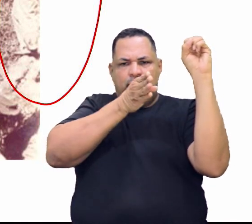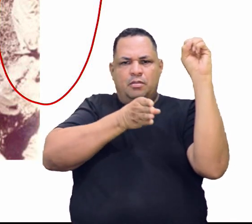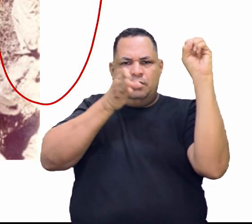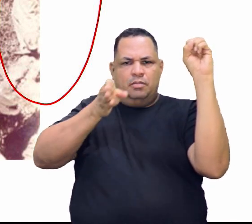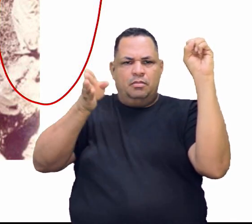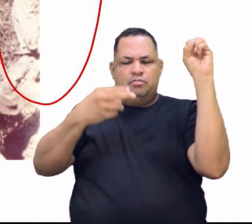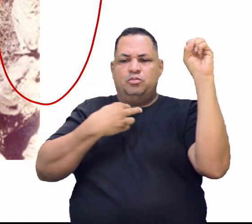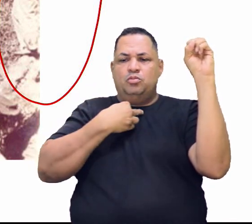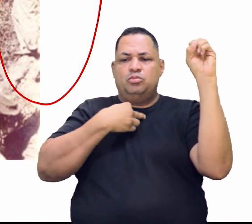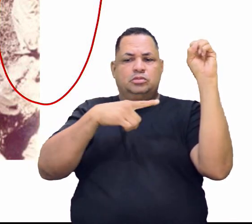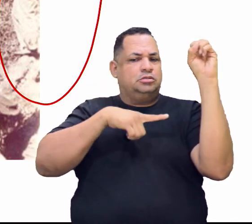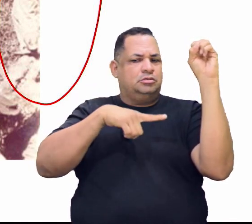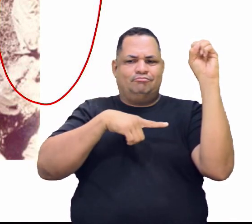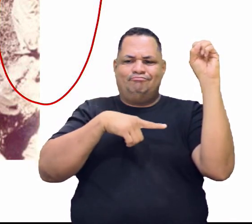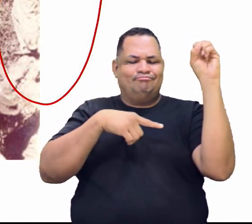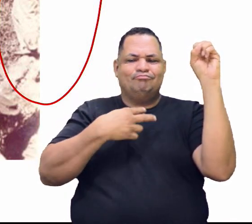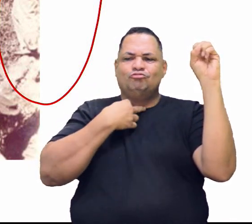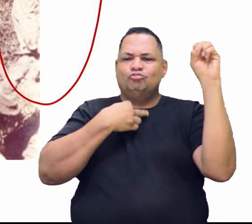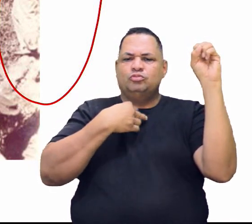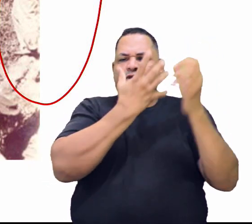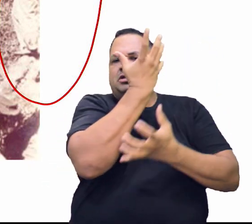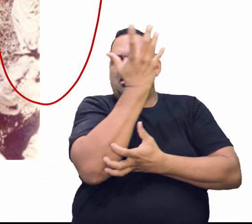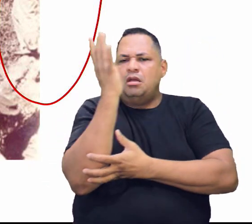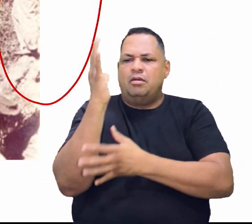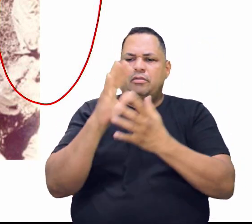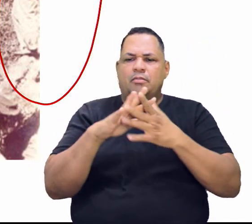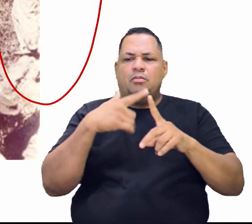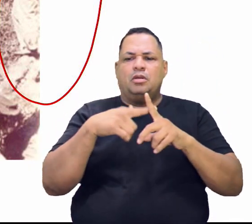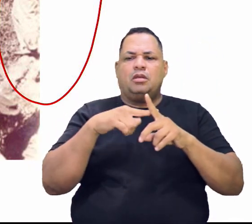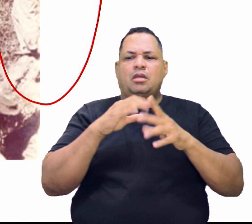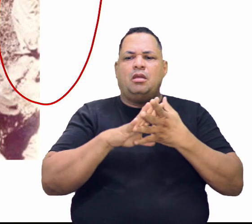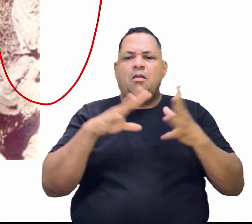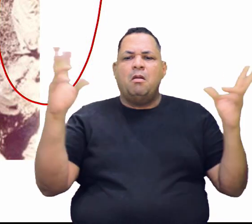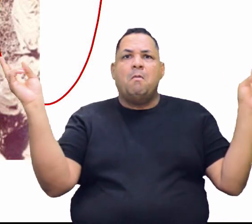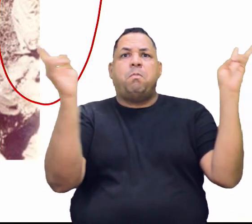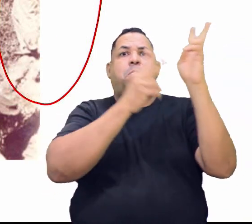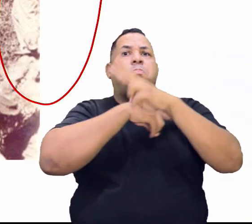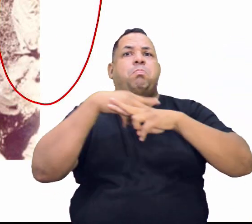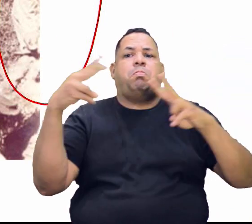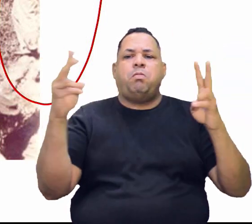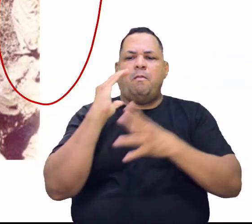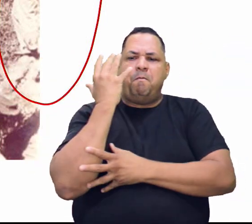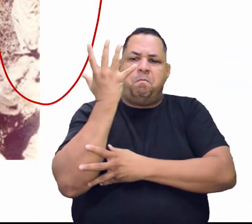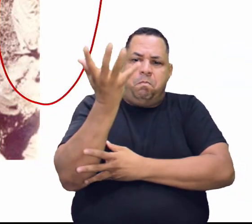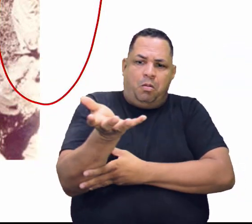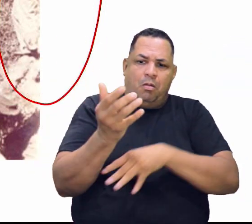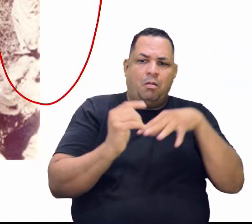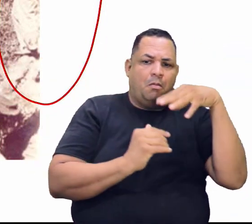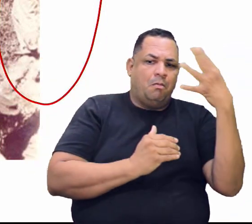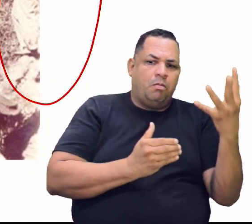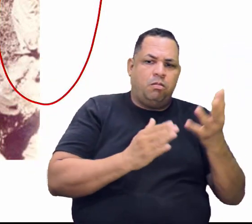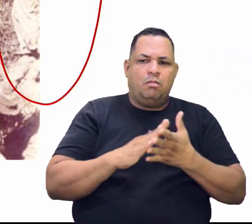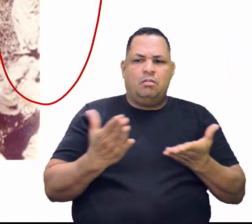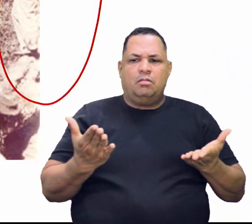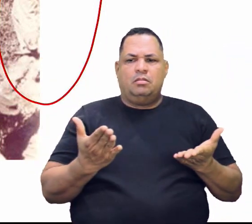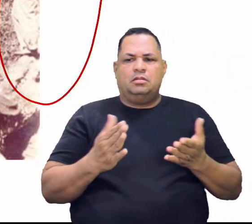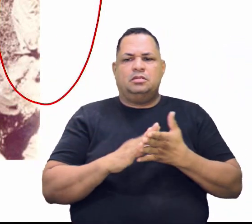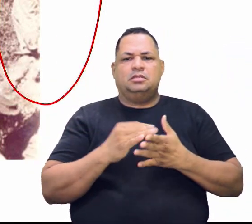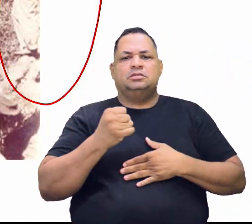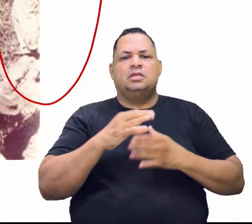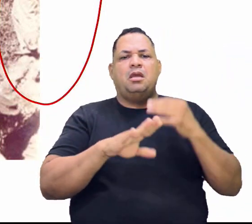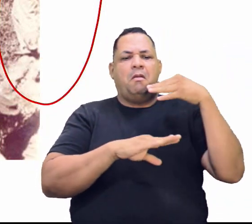a árvore não podia ficar próxima. Por quê? Caso houvesse um temporal, uma ventania,